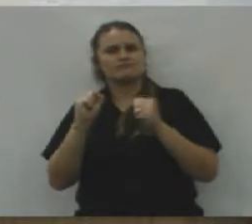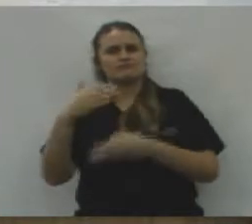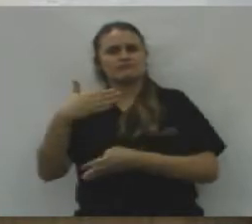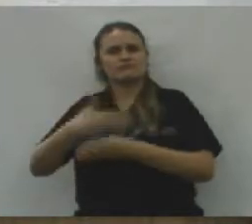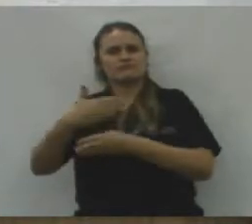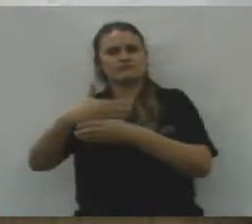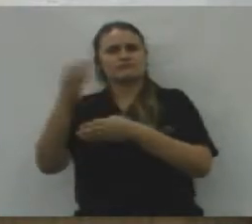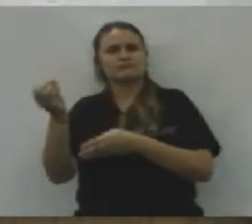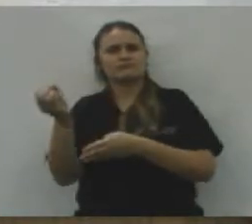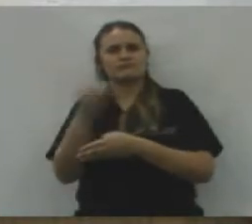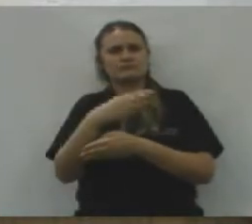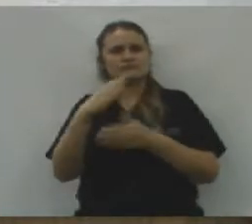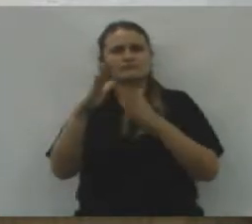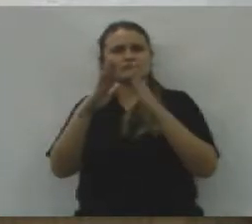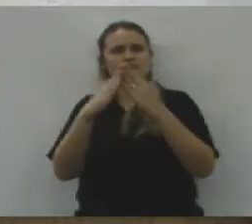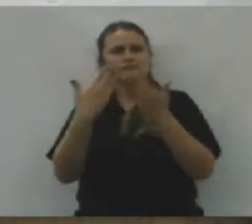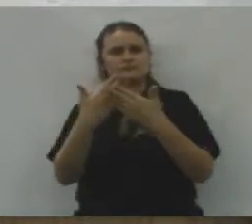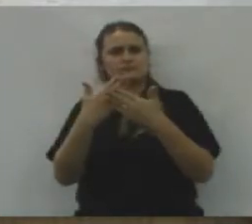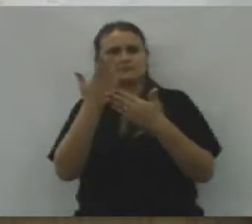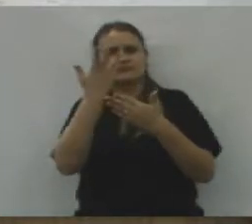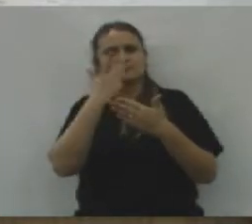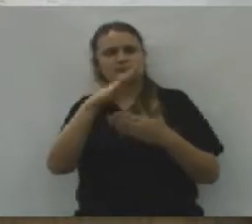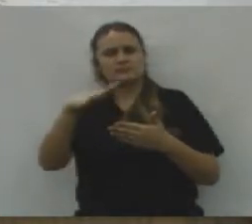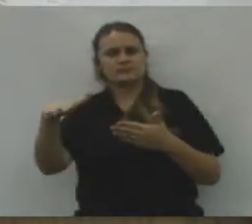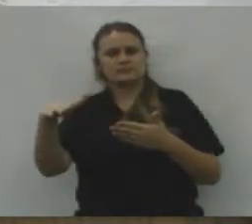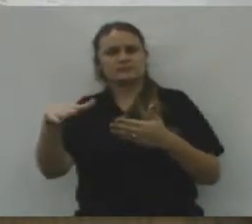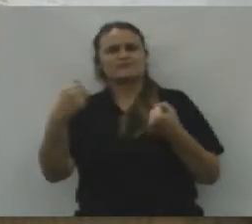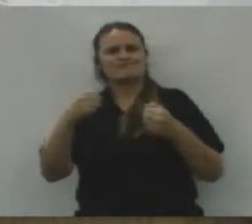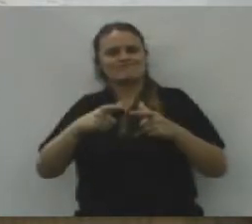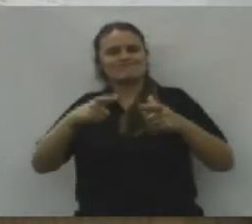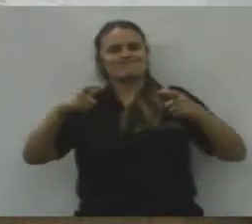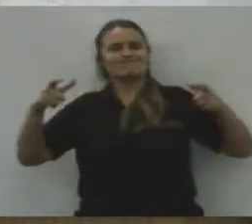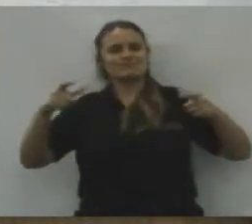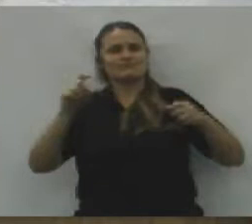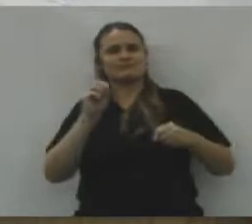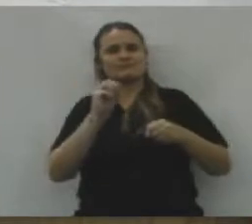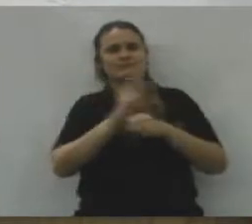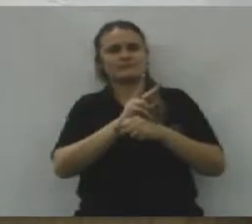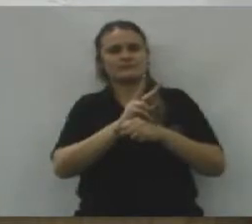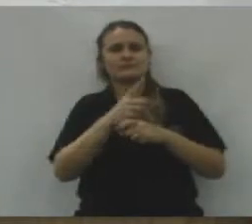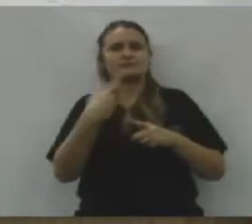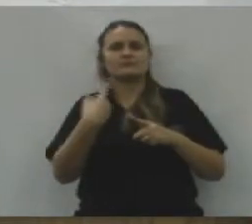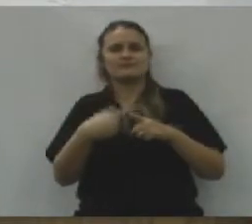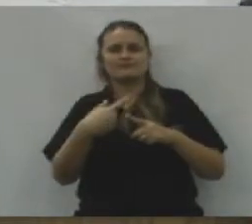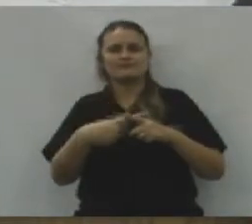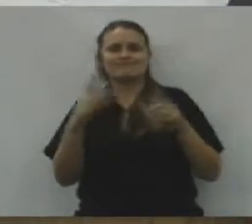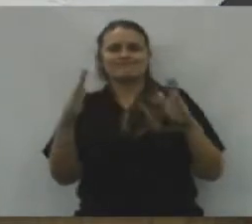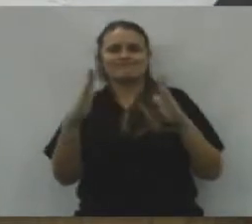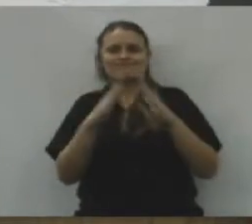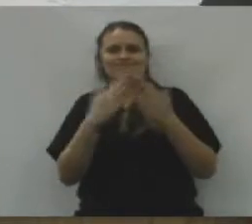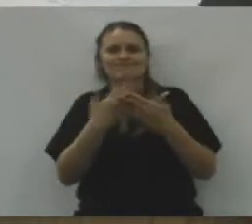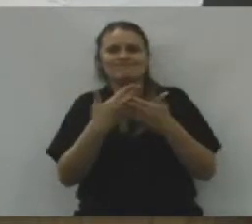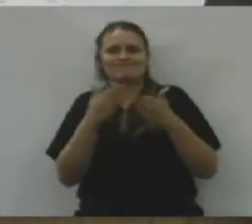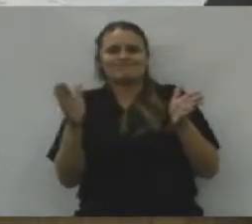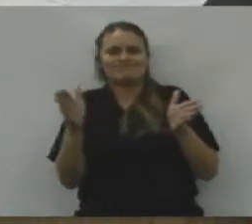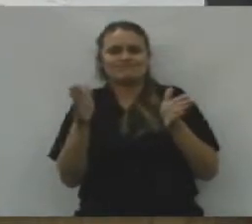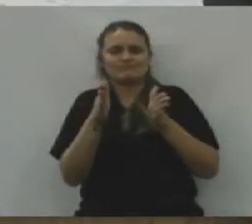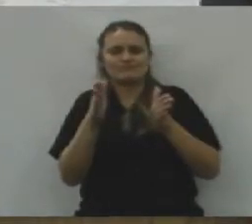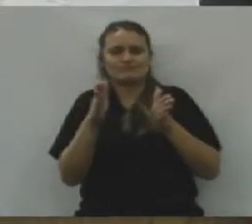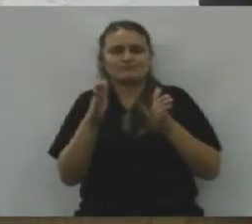novo CEMEI para a região, com a capacidade maior de vagas, pois a infraestrutura atual